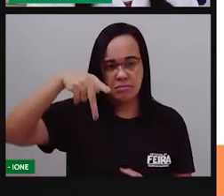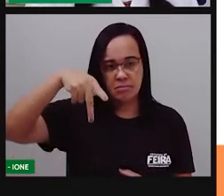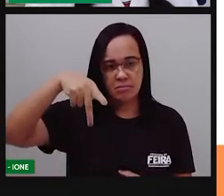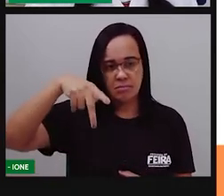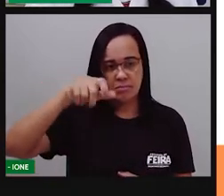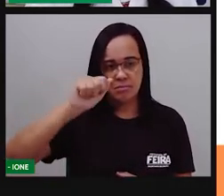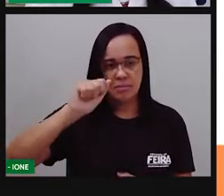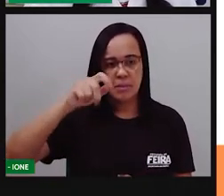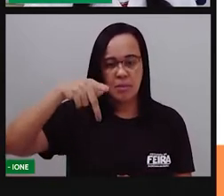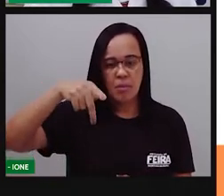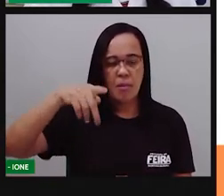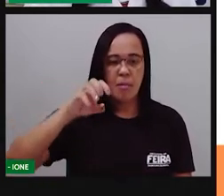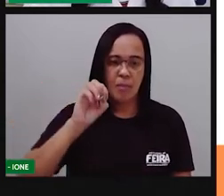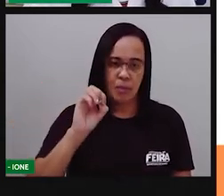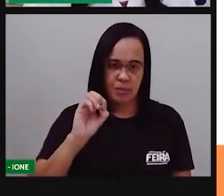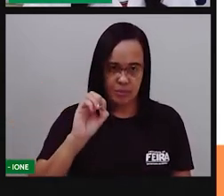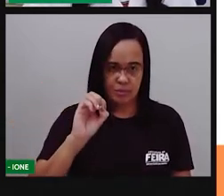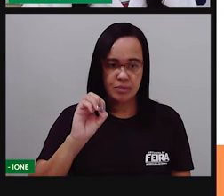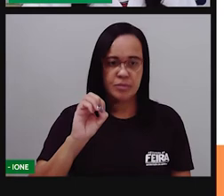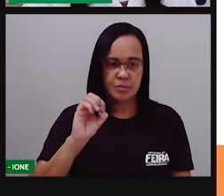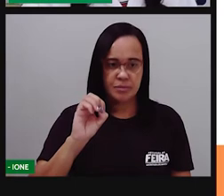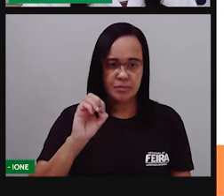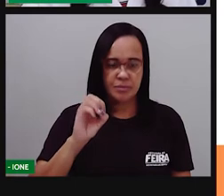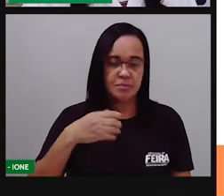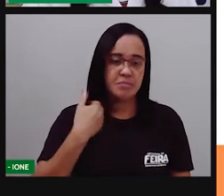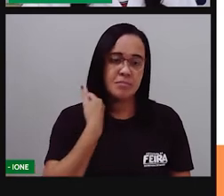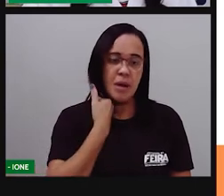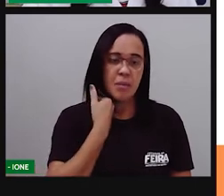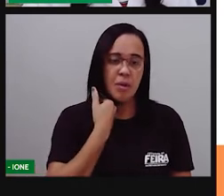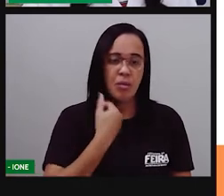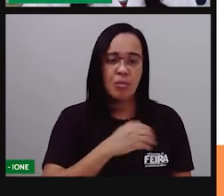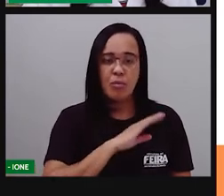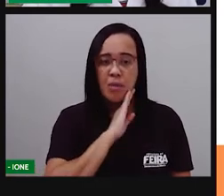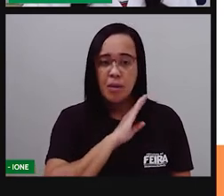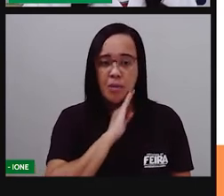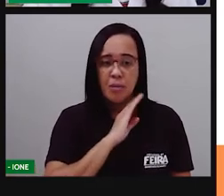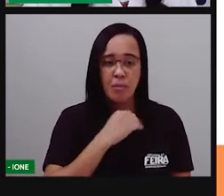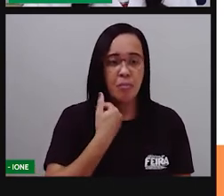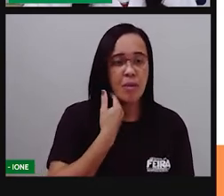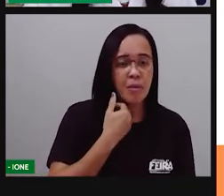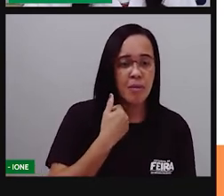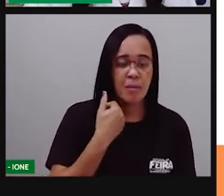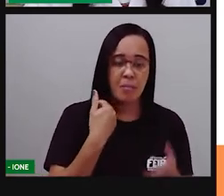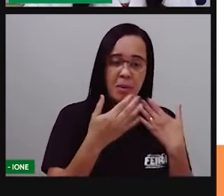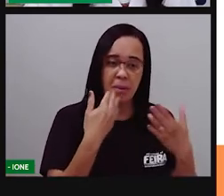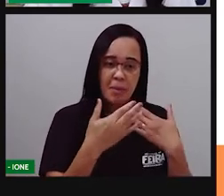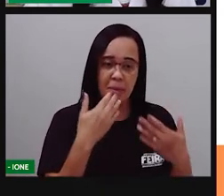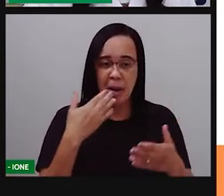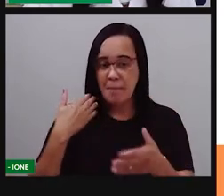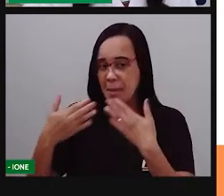Ah tá e a Ah tá pô